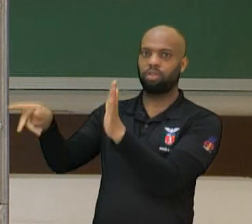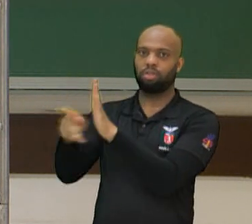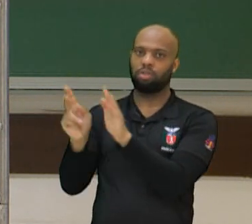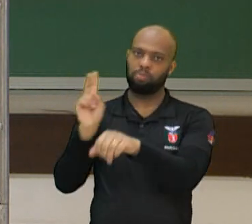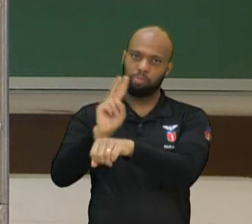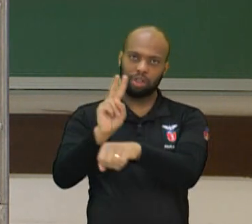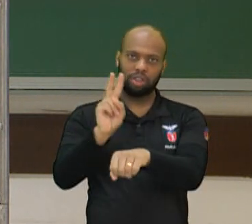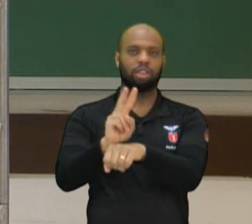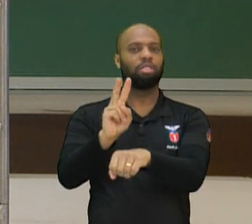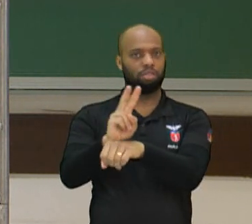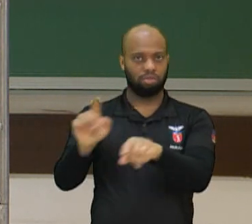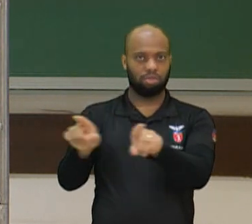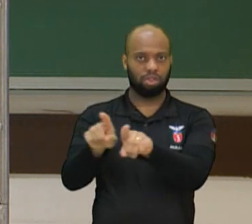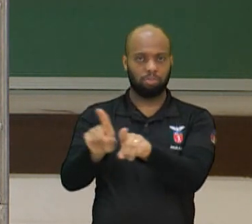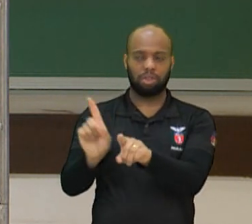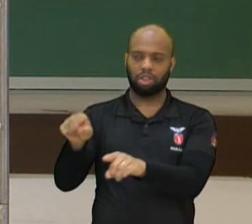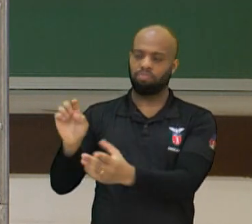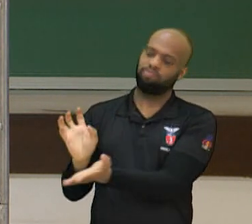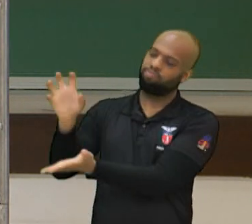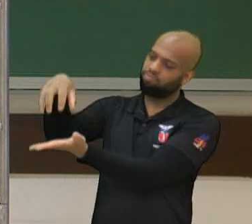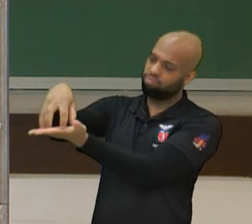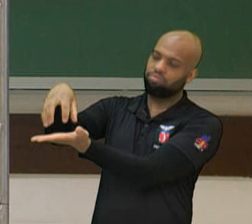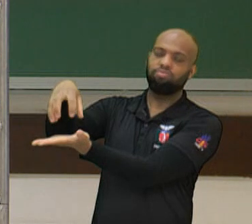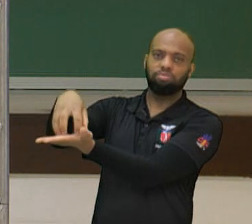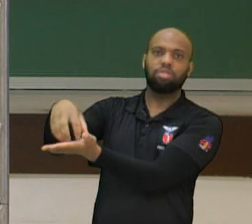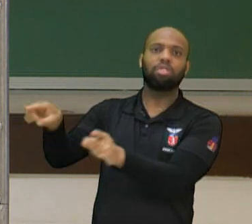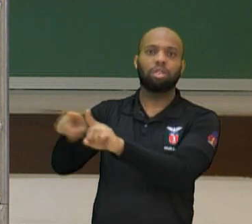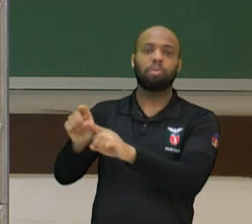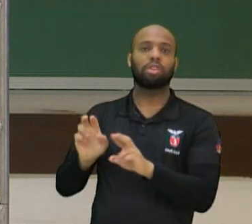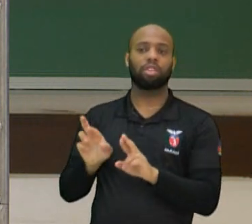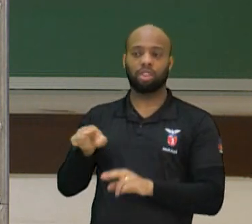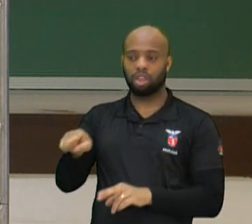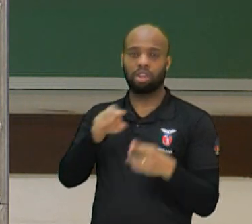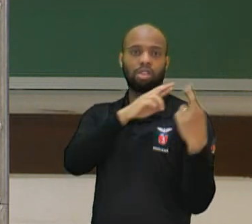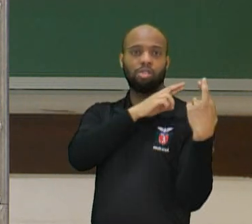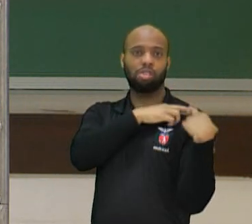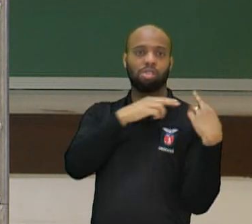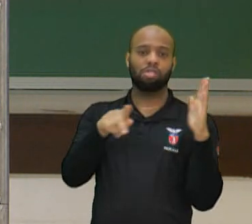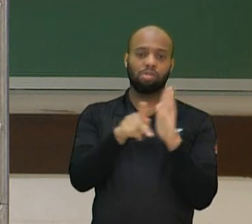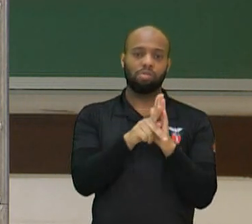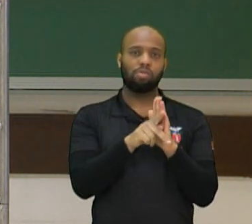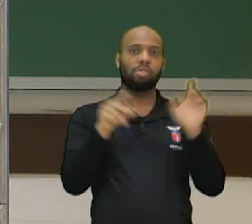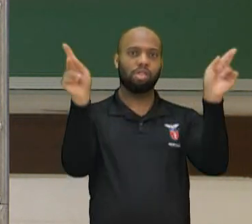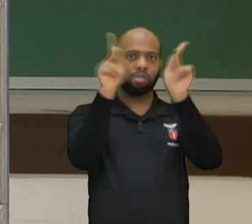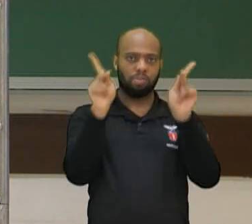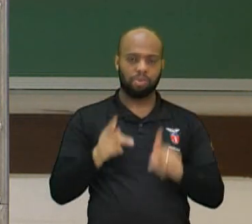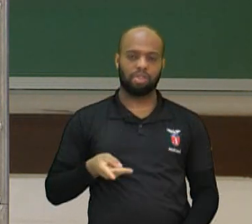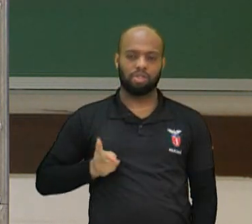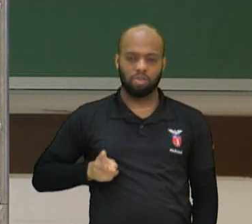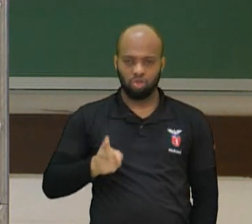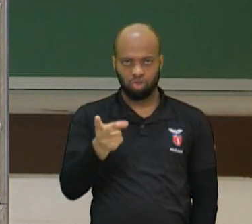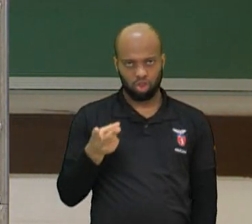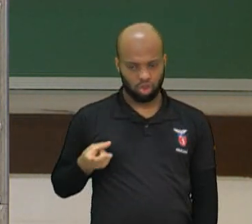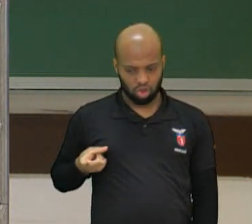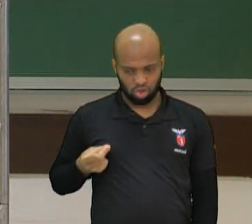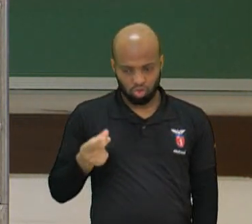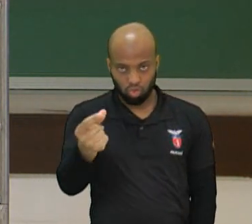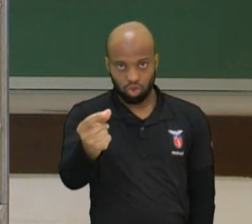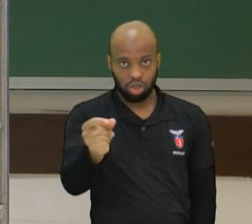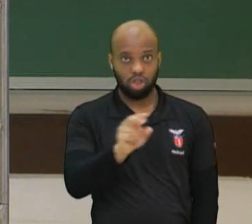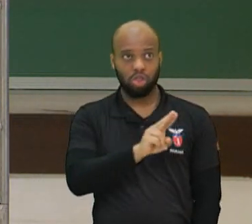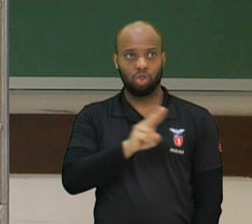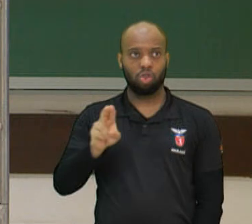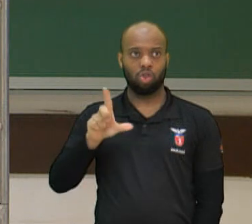um organismo, uma instituição que fosse responsável pela manutenção da paz. Essa